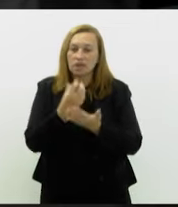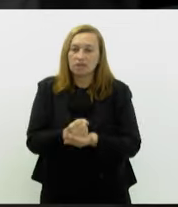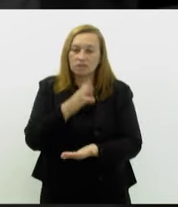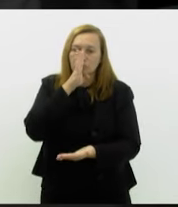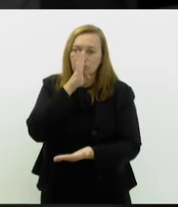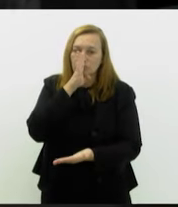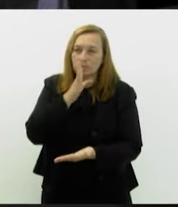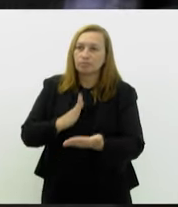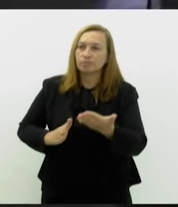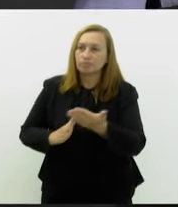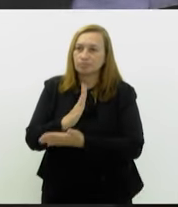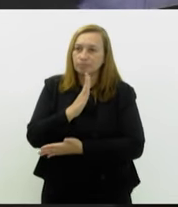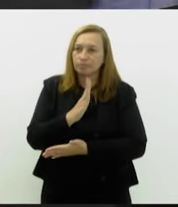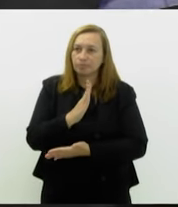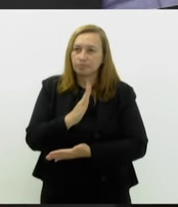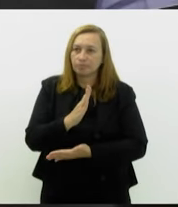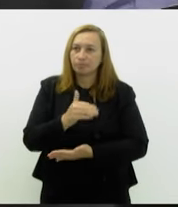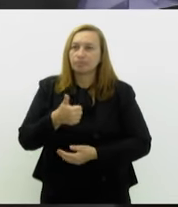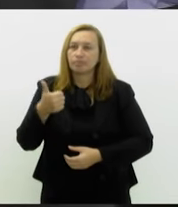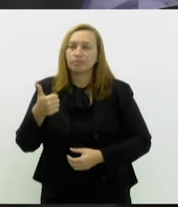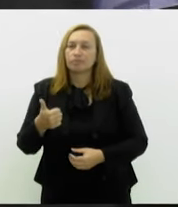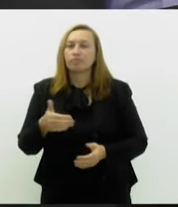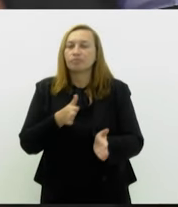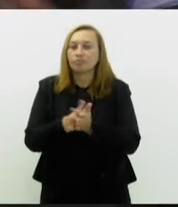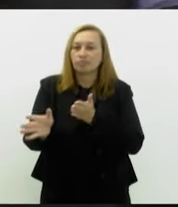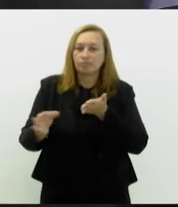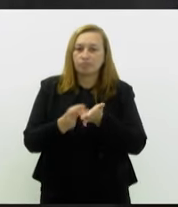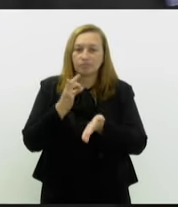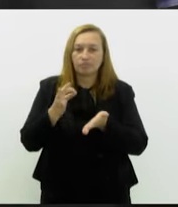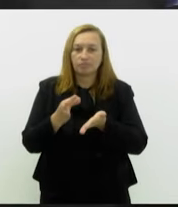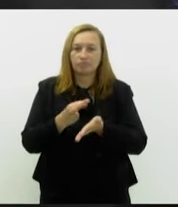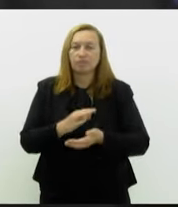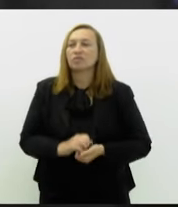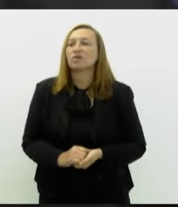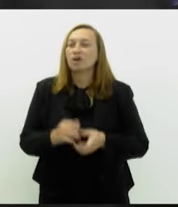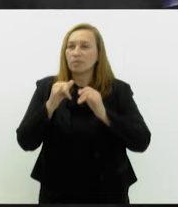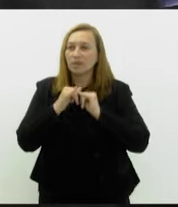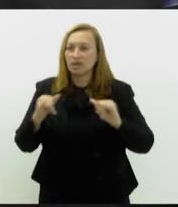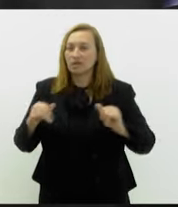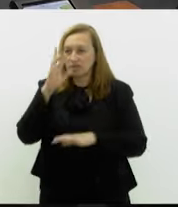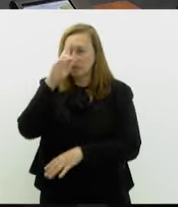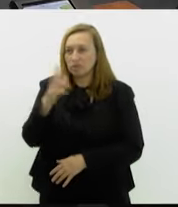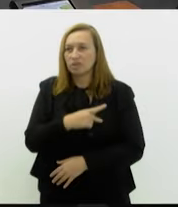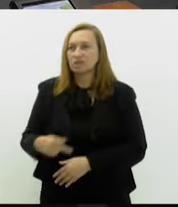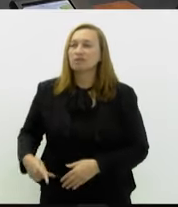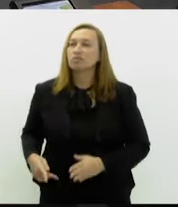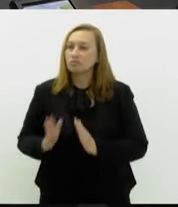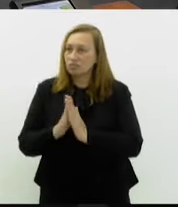aprovam, permaneçam como estão. Aprovado para a publicação. Para a declaração, presidente. Por favor.